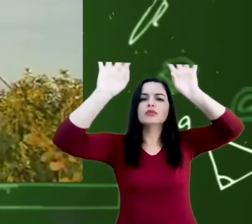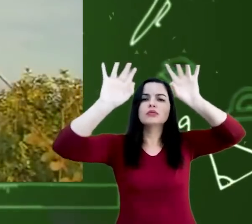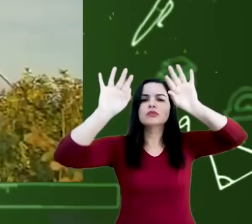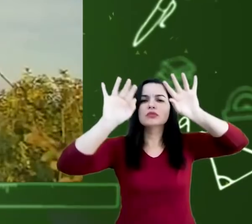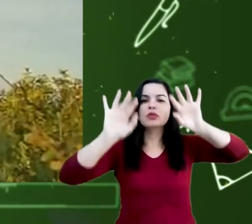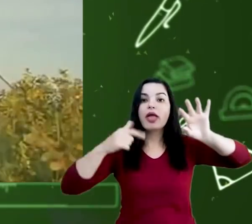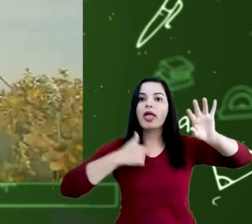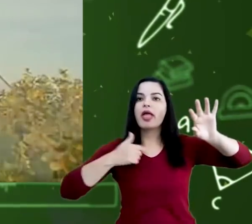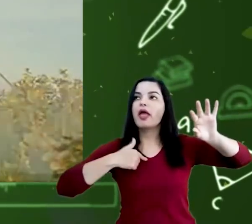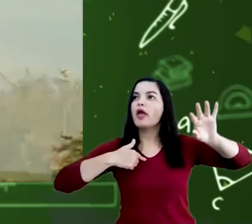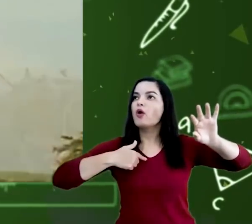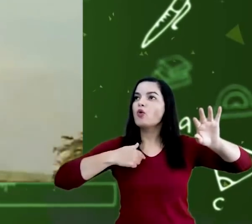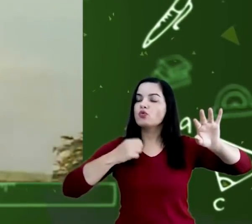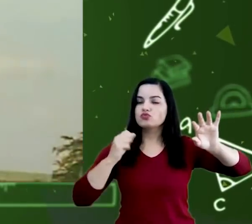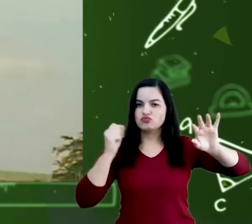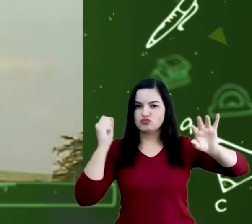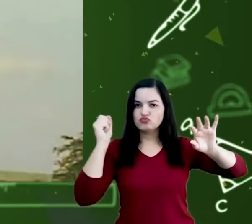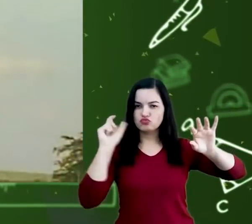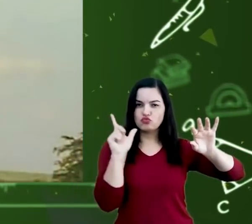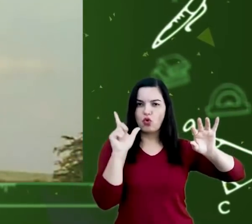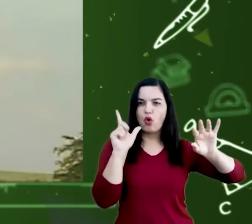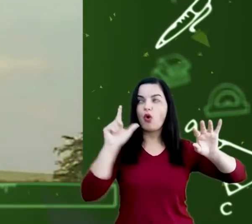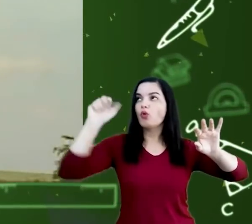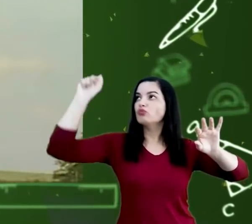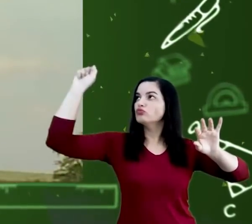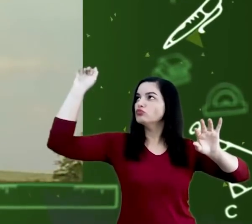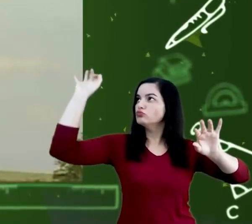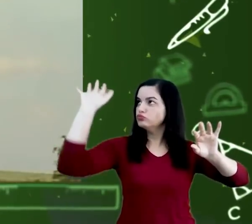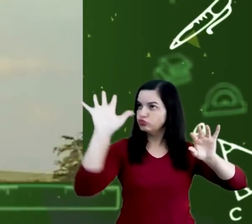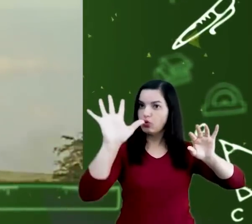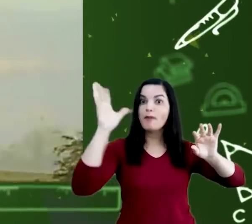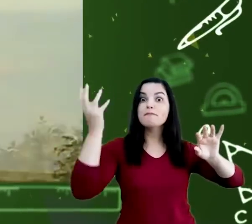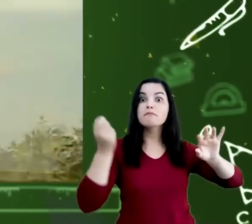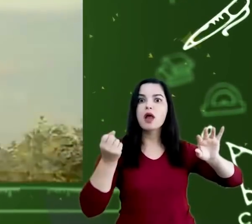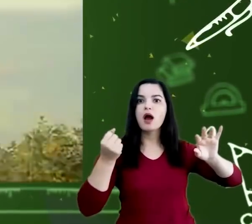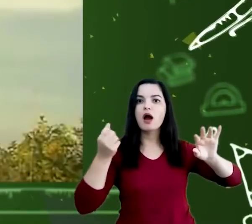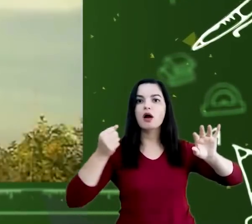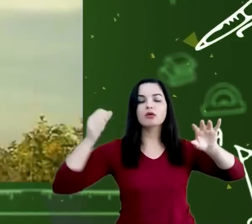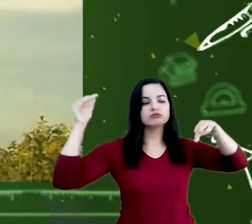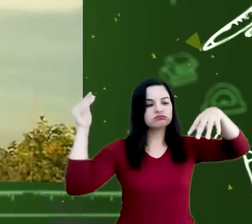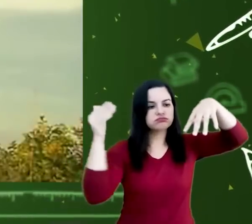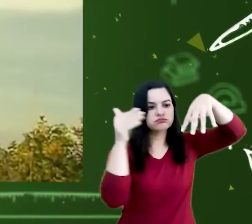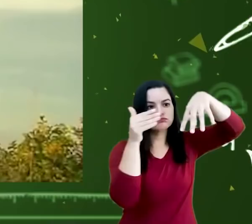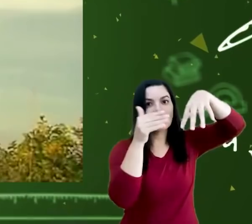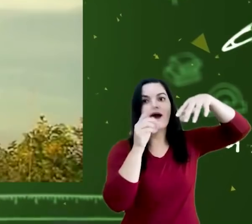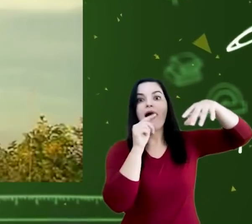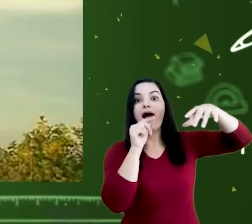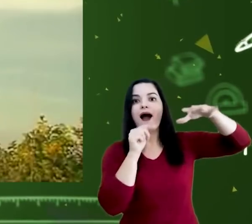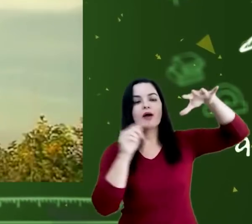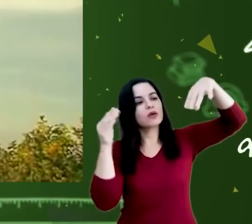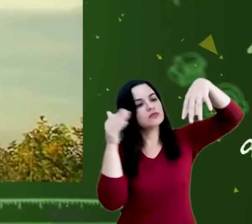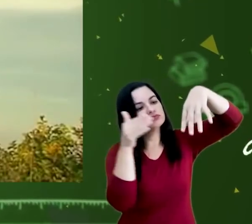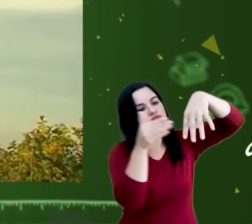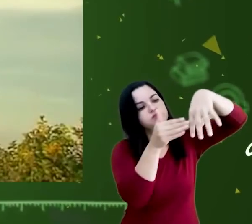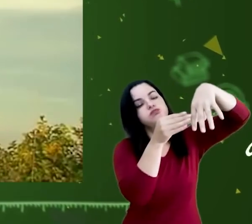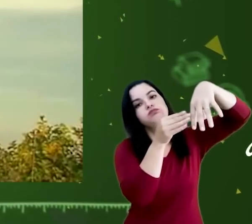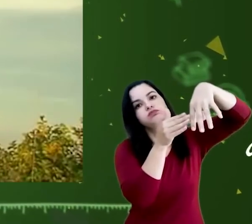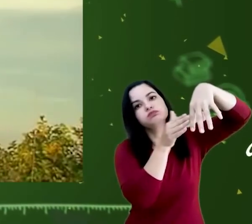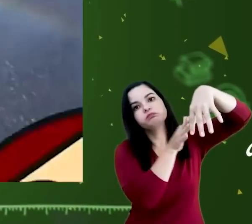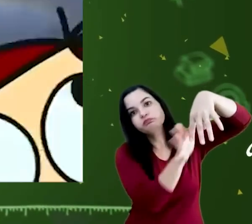luz branca penetra nas gotinhas de água que estão no ar. É aí que acontece a